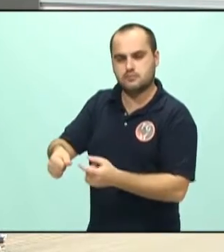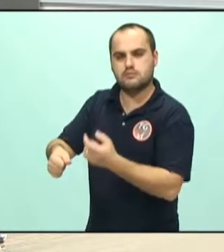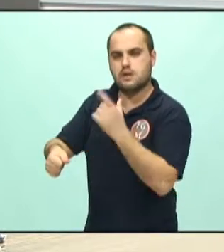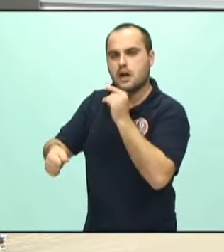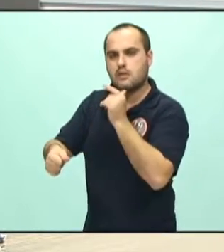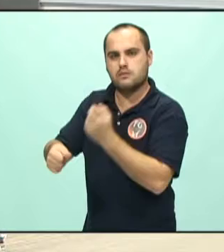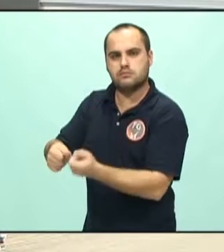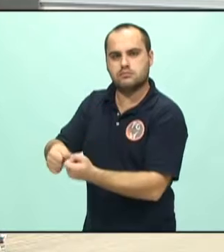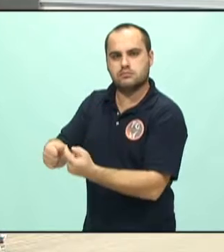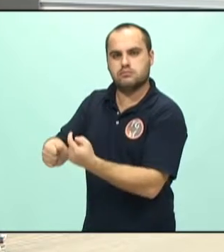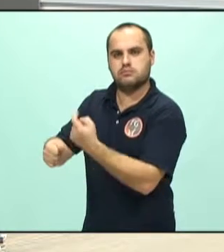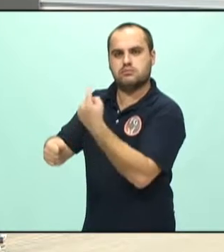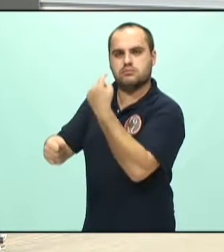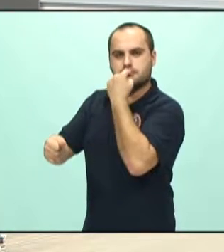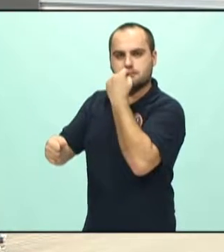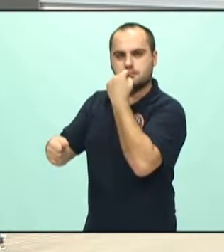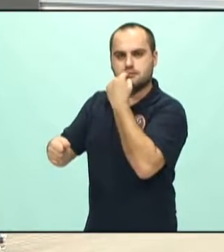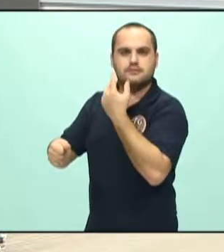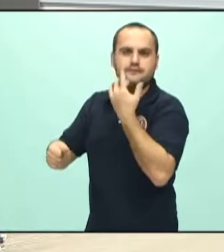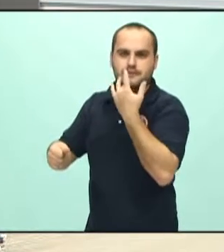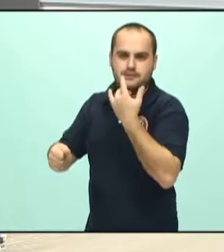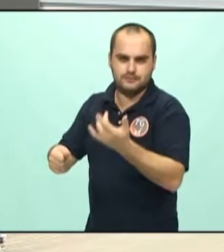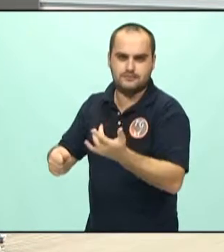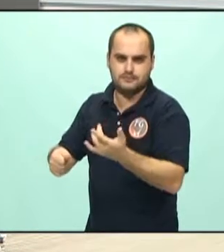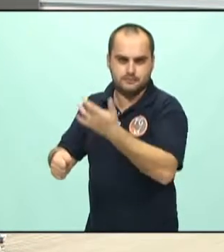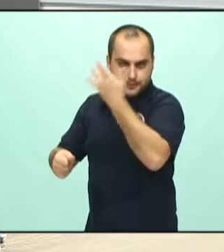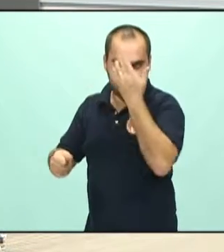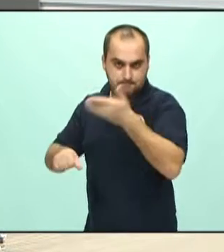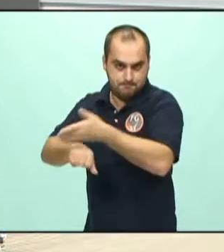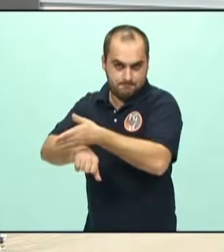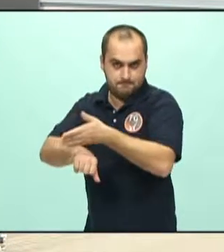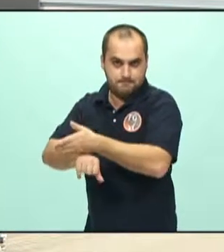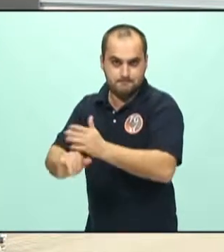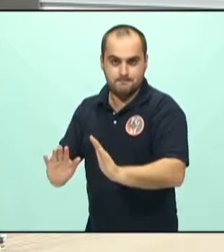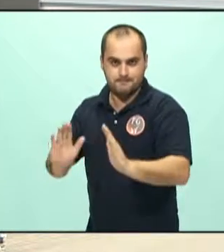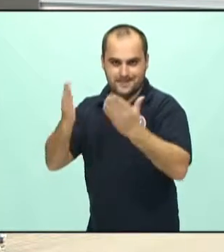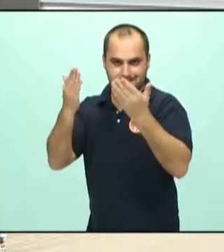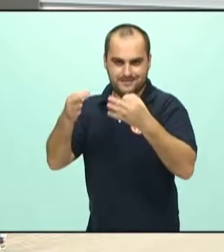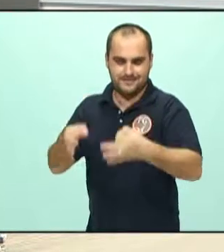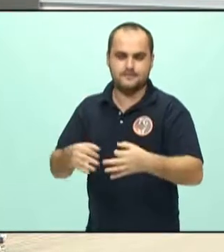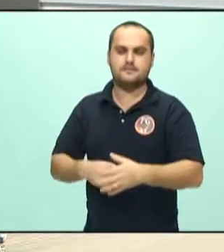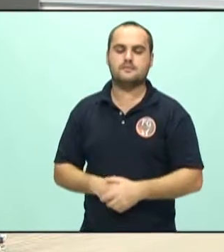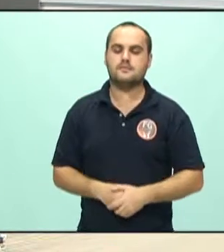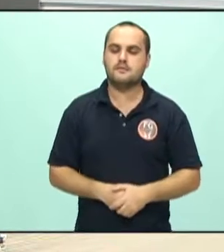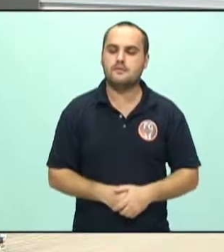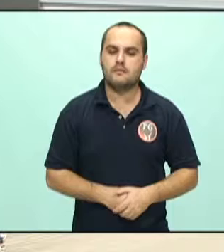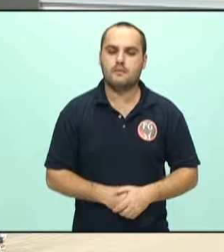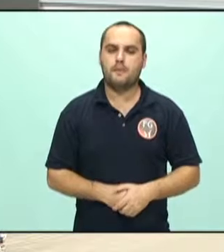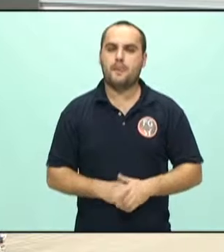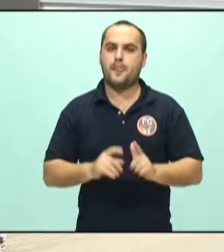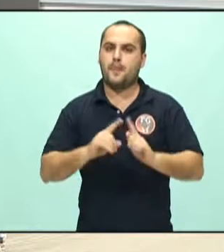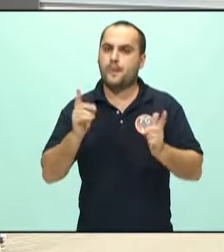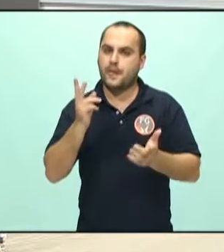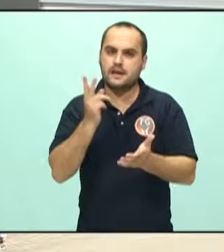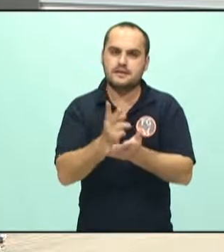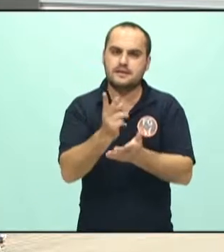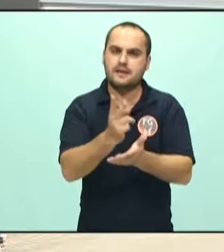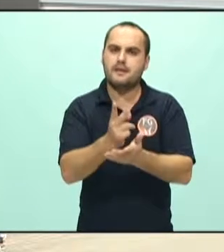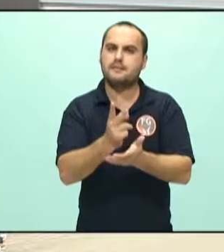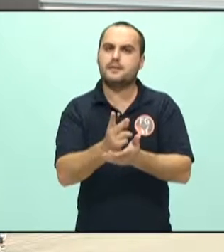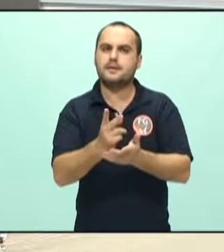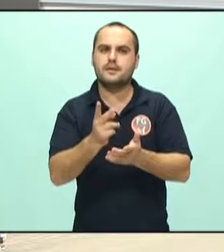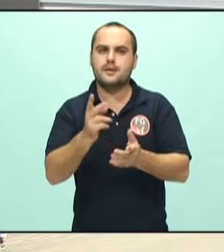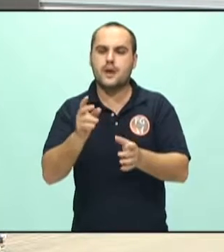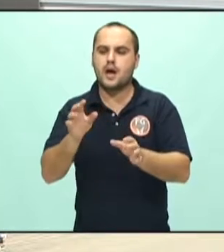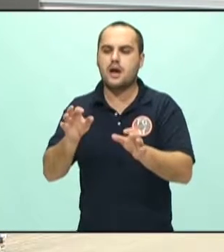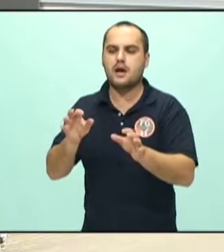população enfim que participa da festa nem os participantes da festa e sempre foi uma preocupação da organização